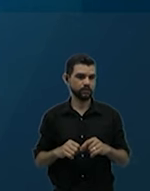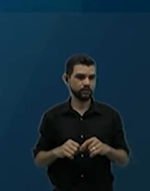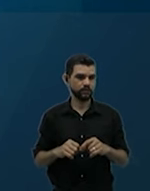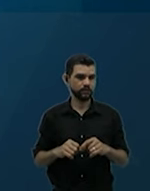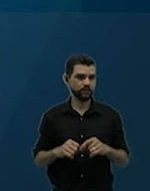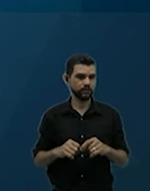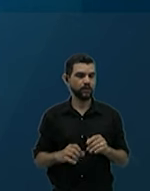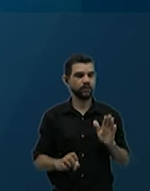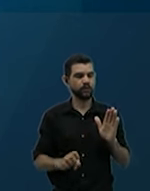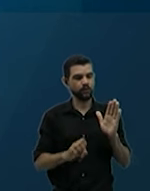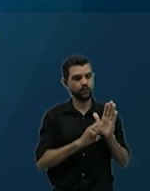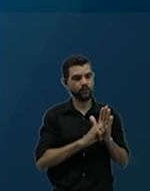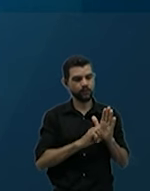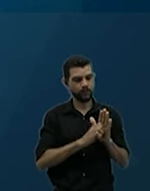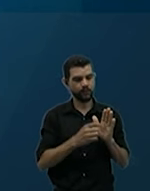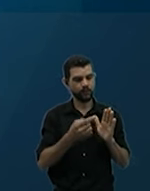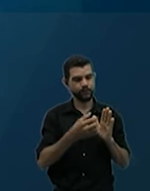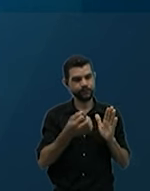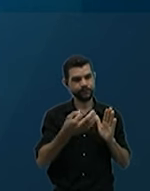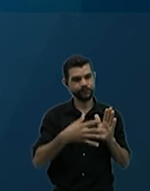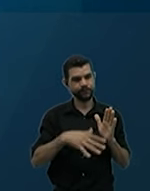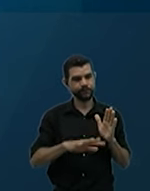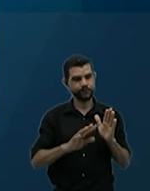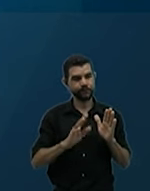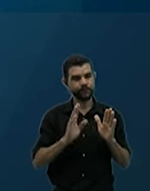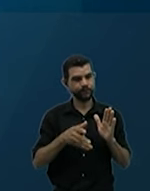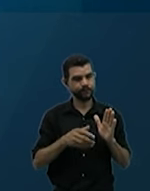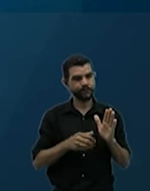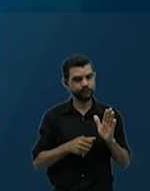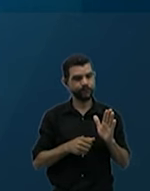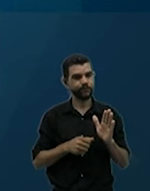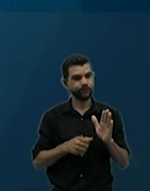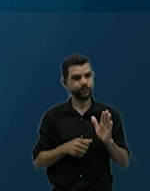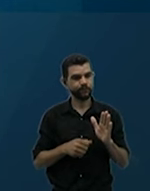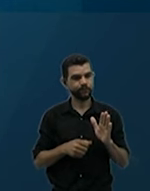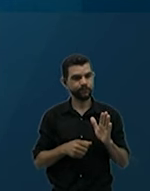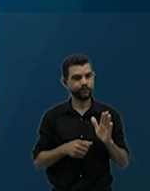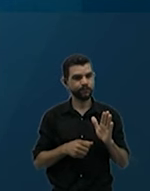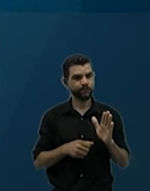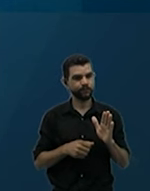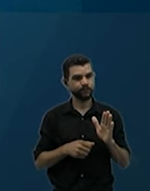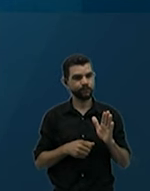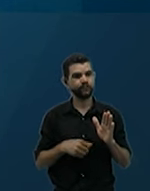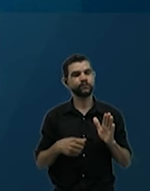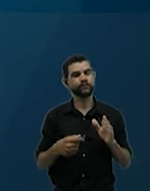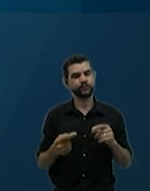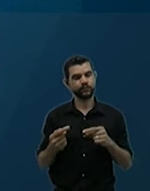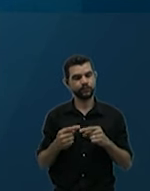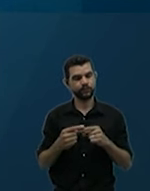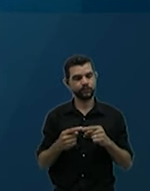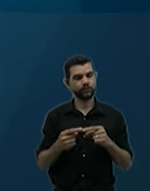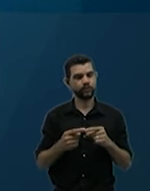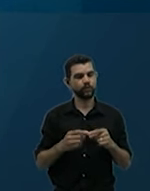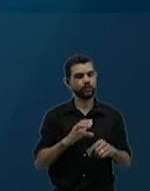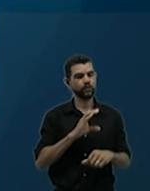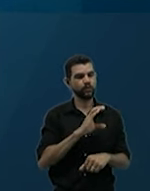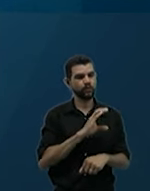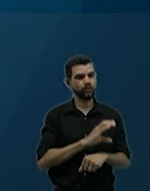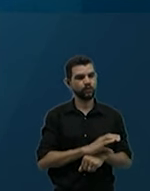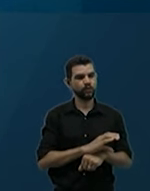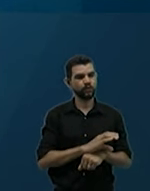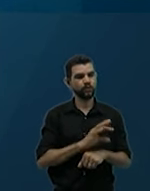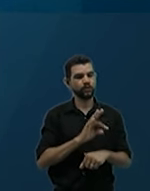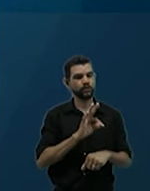sentido contrário, dada a prevalência do Código Tributário Nacional. O tema em apreciação